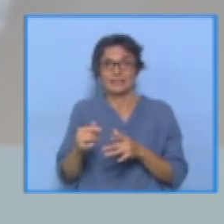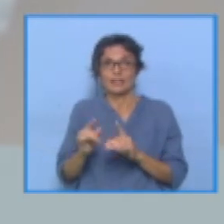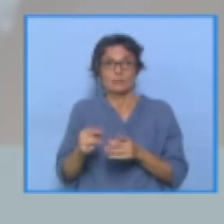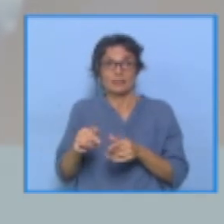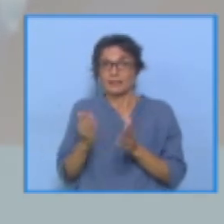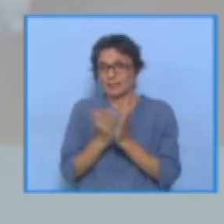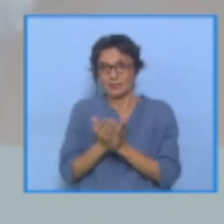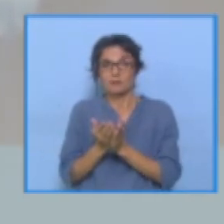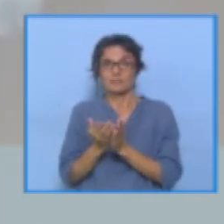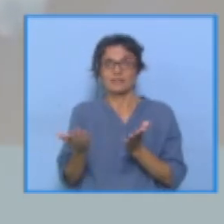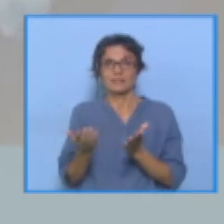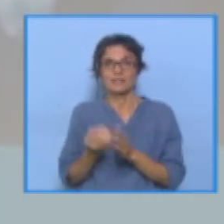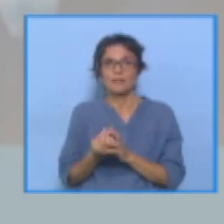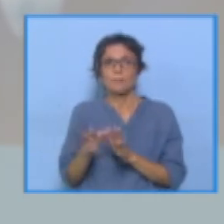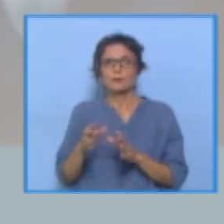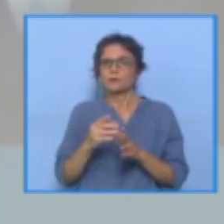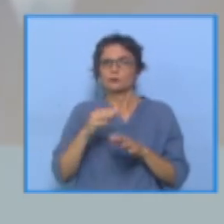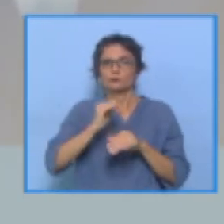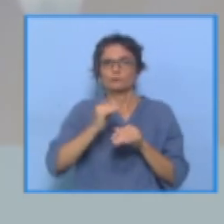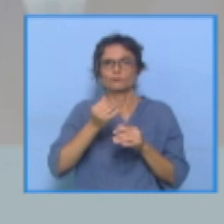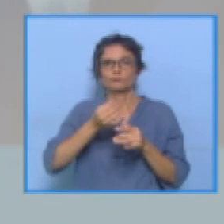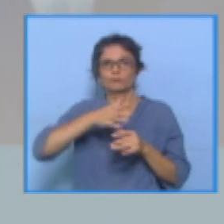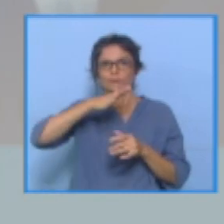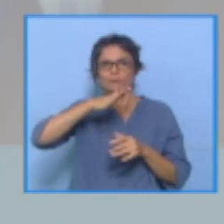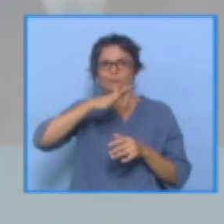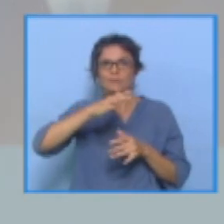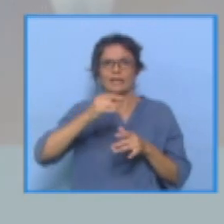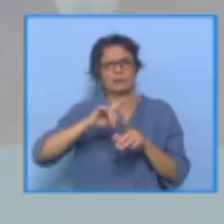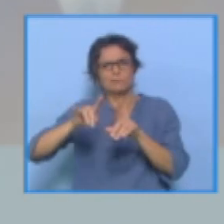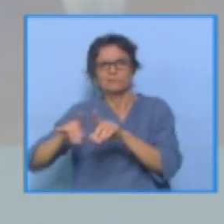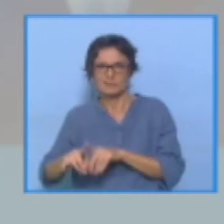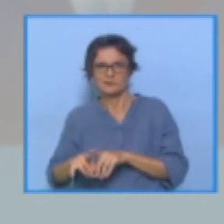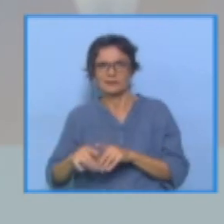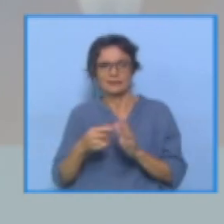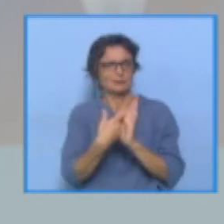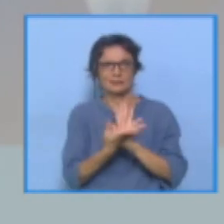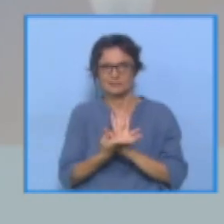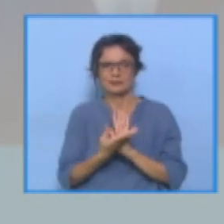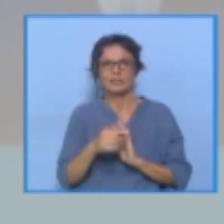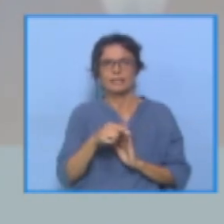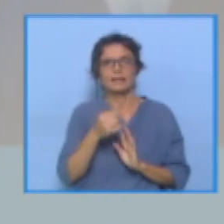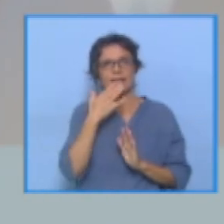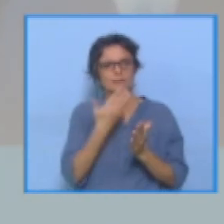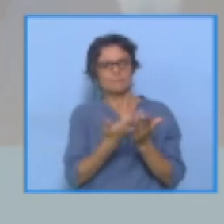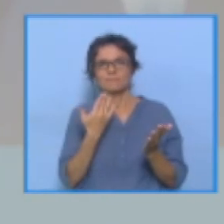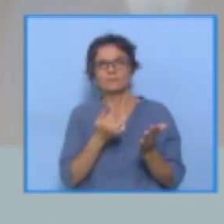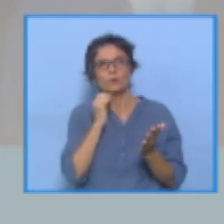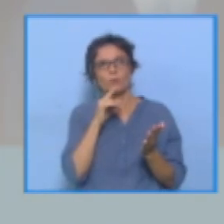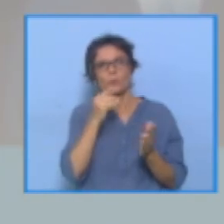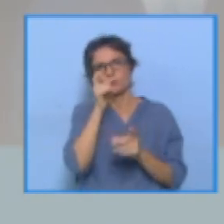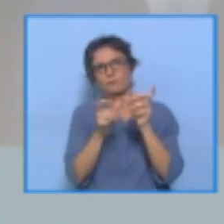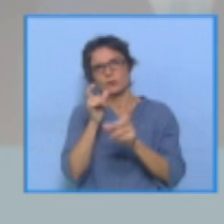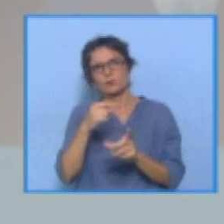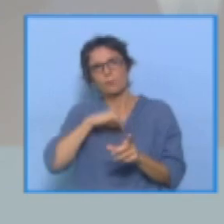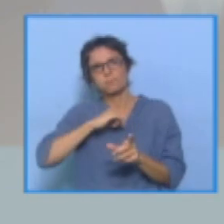assim uma panóplia de testemunhos bastante diferentes e mostram a forma como as pessoas se sentem mais ou menos integradas,